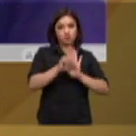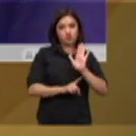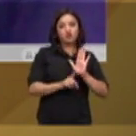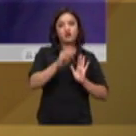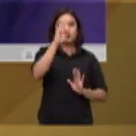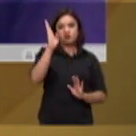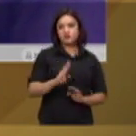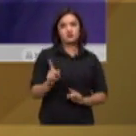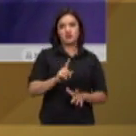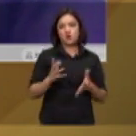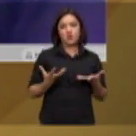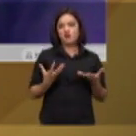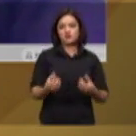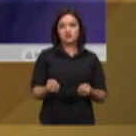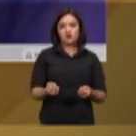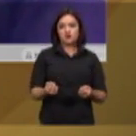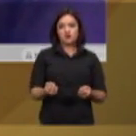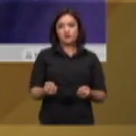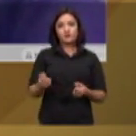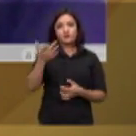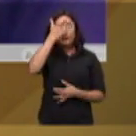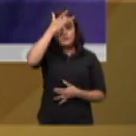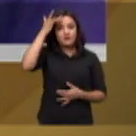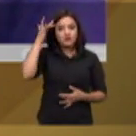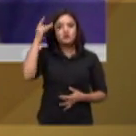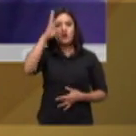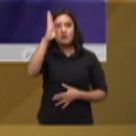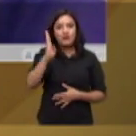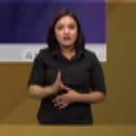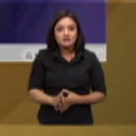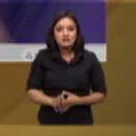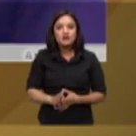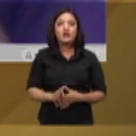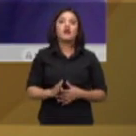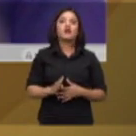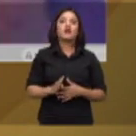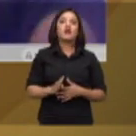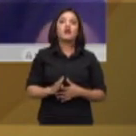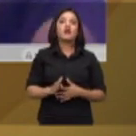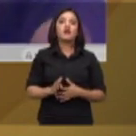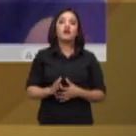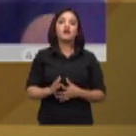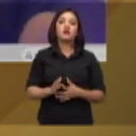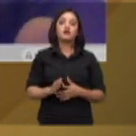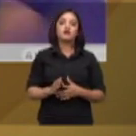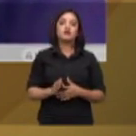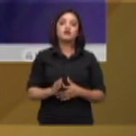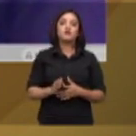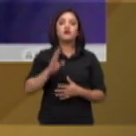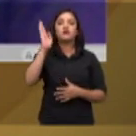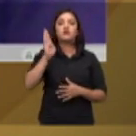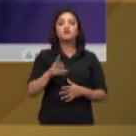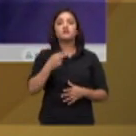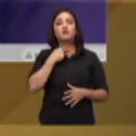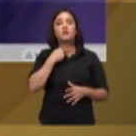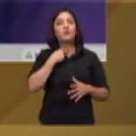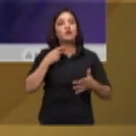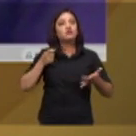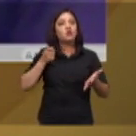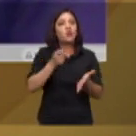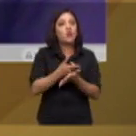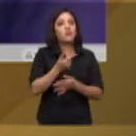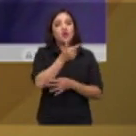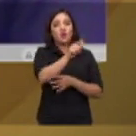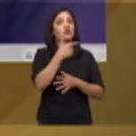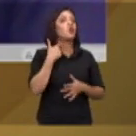brasileiro não aceita que brasileiros adquiram, apostem em loterias internacionais. não permitimos que